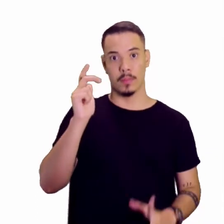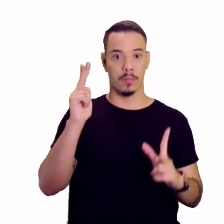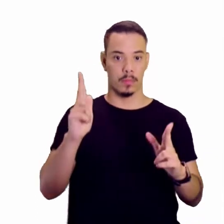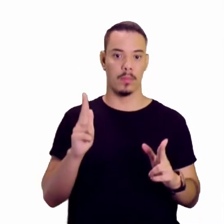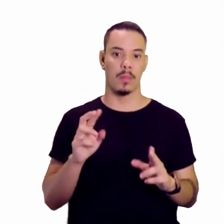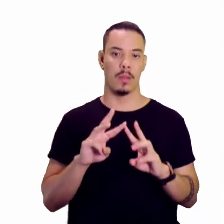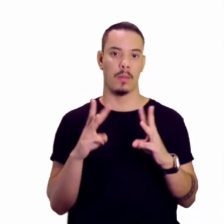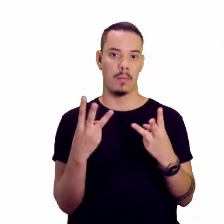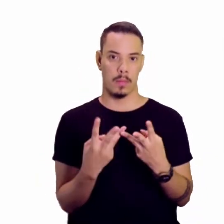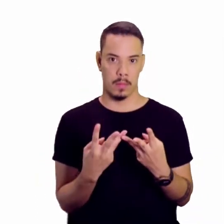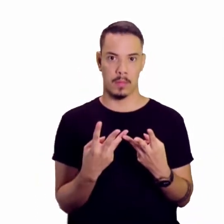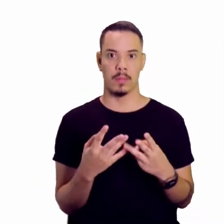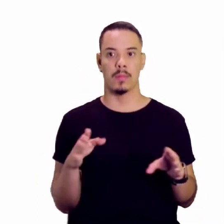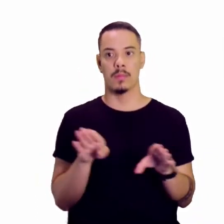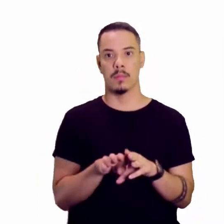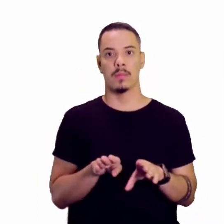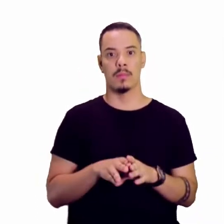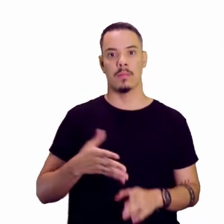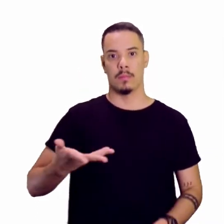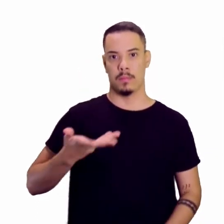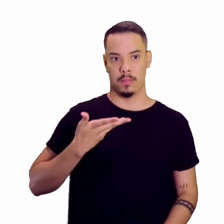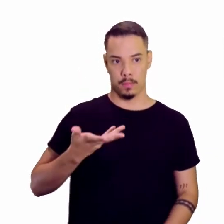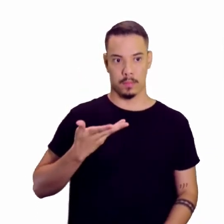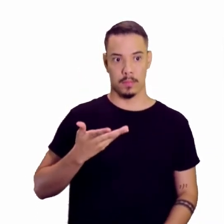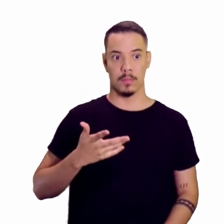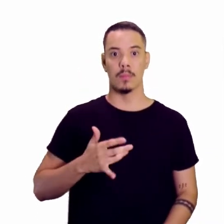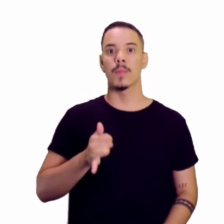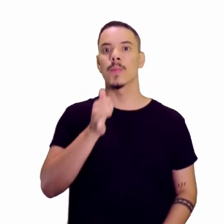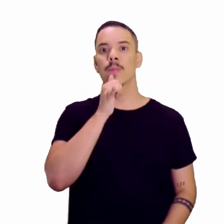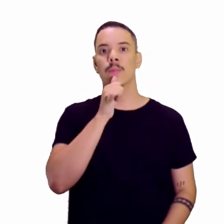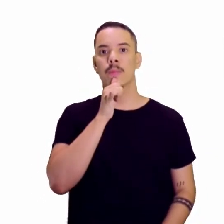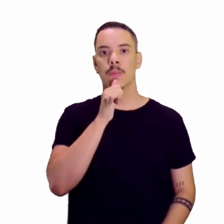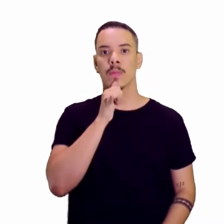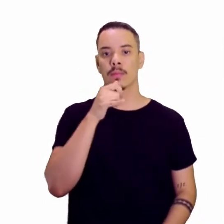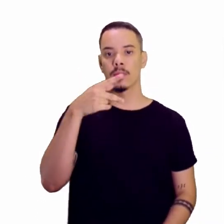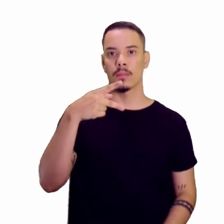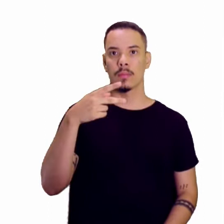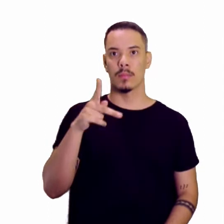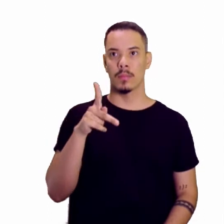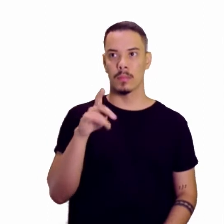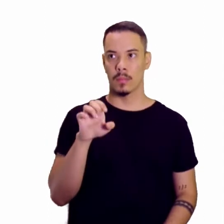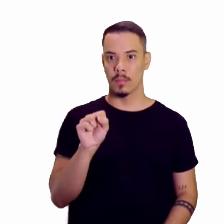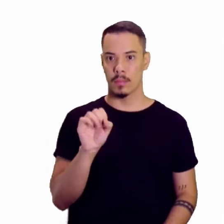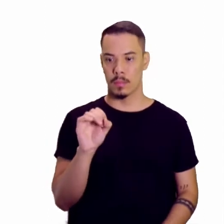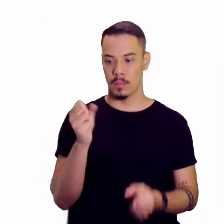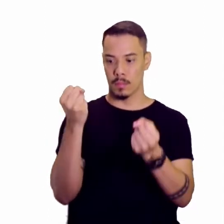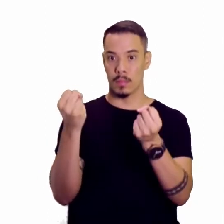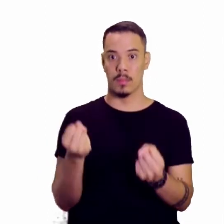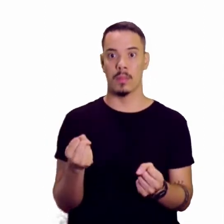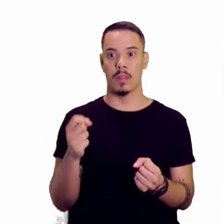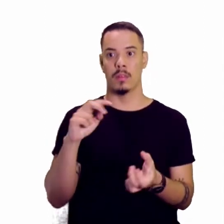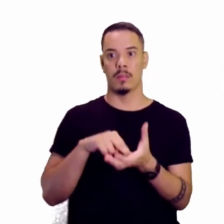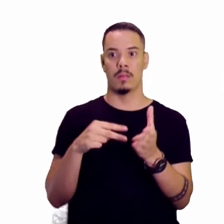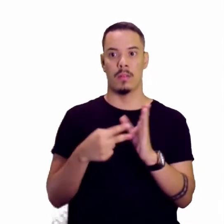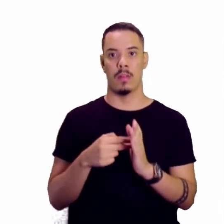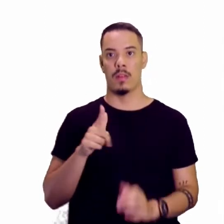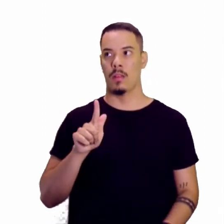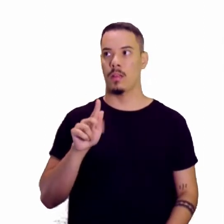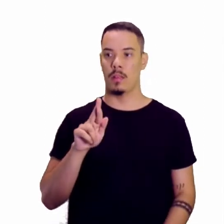vezes aceleração. Isso. E no caso do peso, que é uma grandeza vertical, a aceleração é da gravidade,